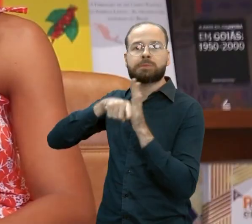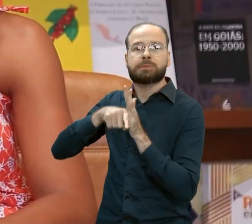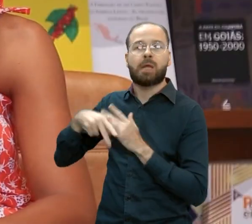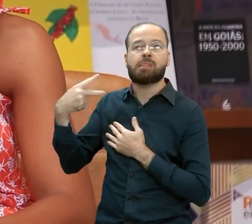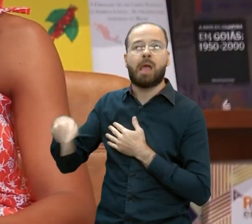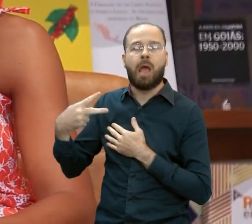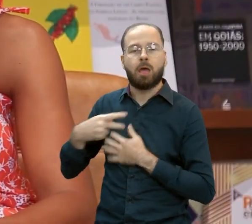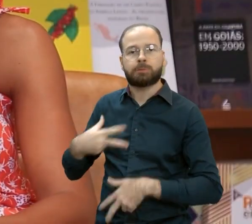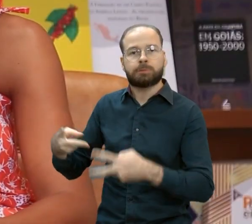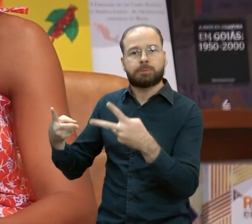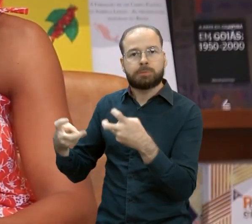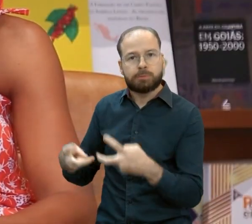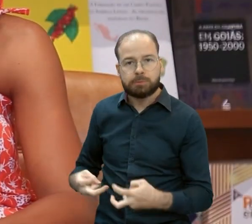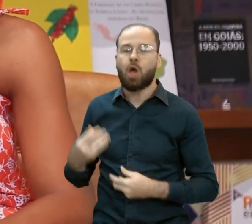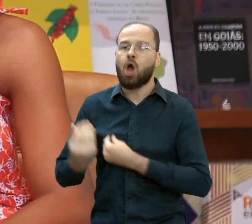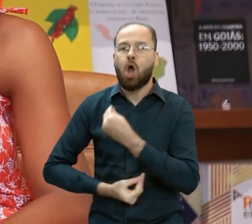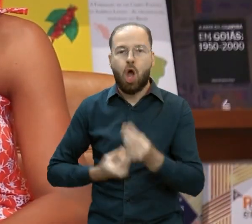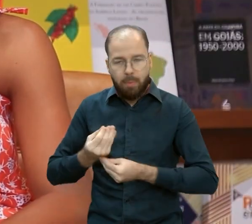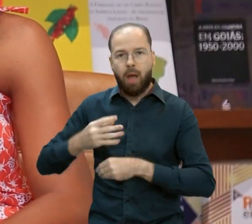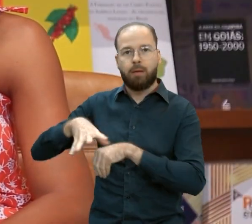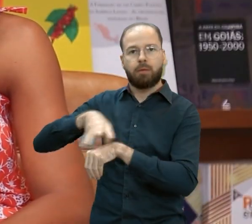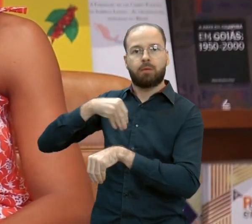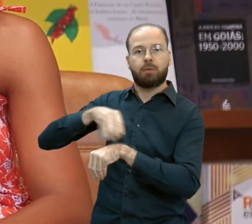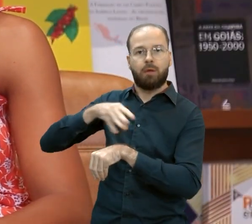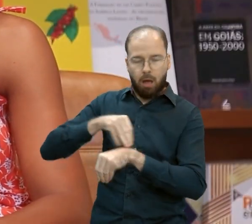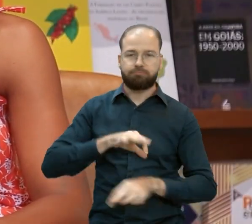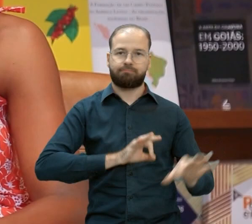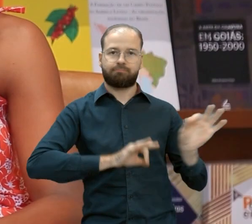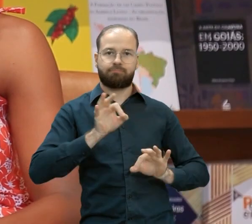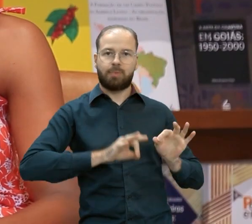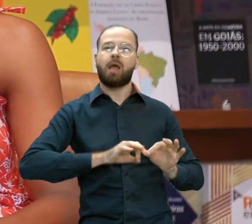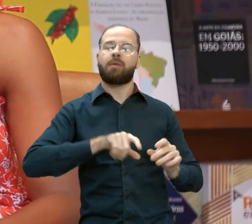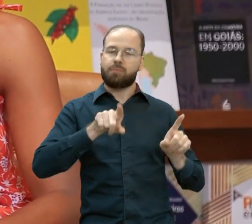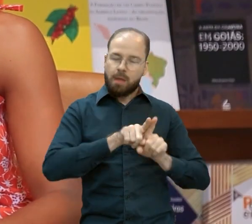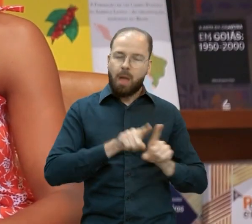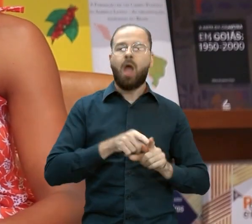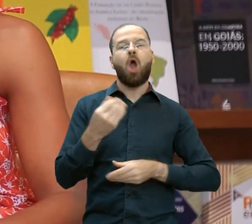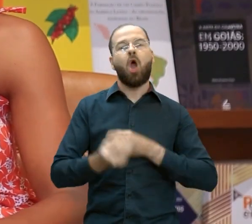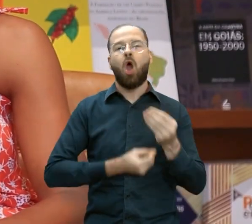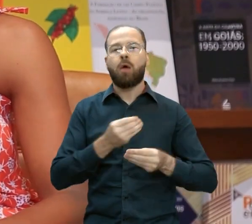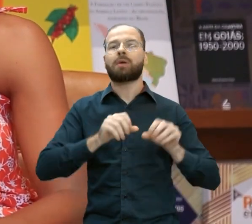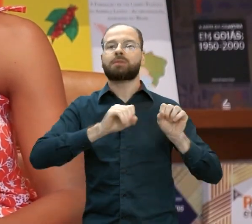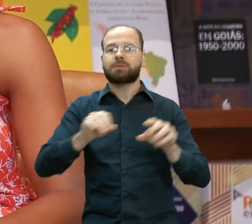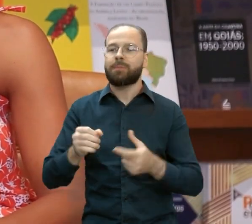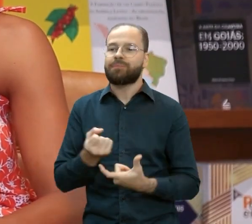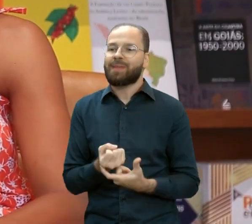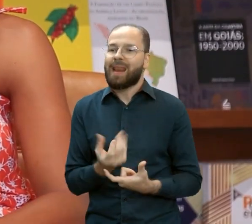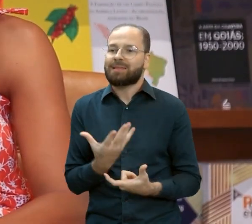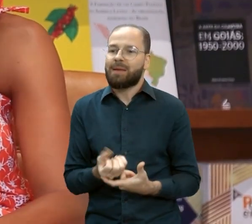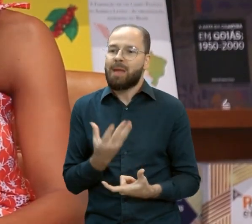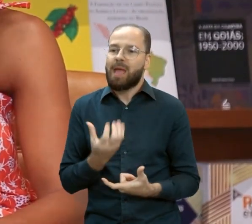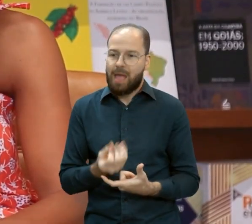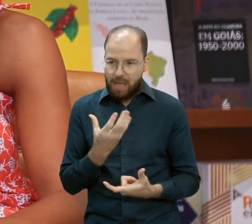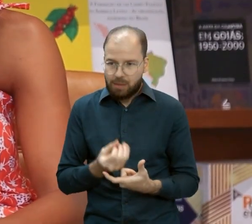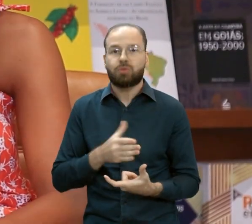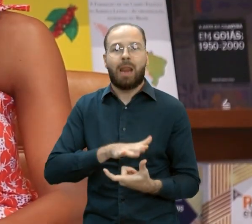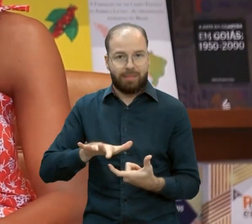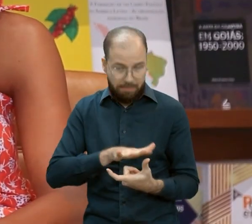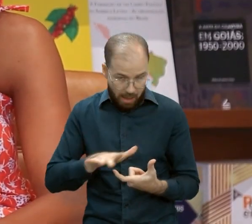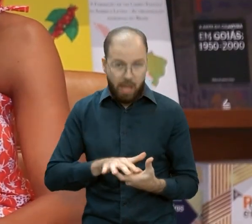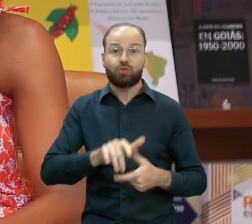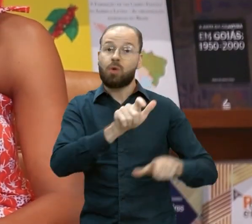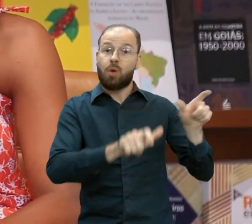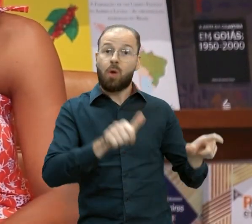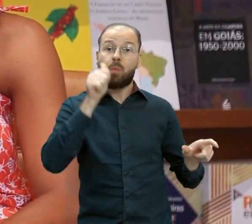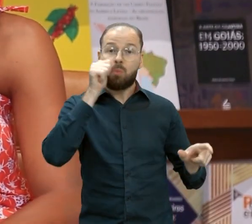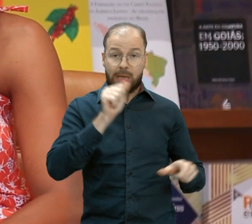acontecido. Eu também visava estudar a questão do letramento nas meninas, no caso das 16 mulheres, também, se não